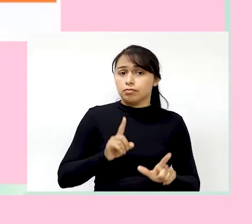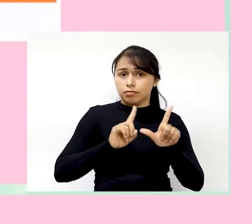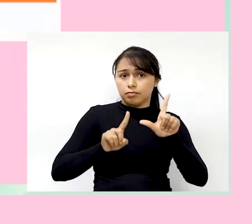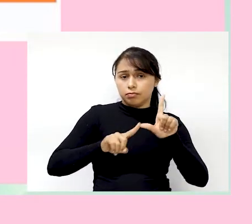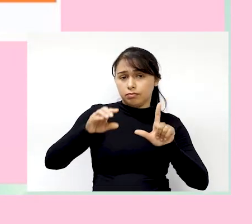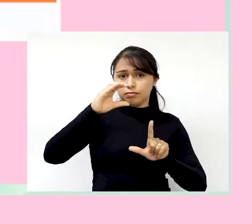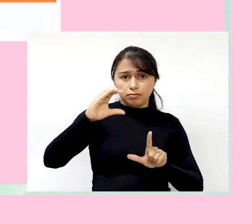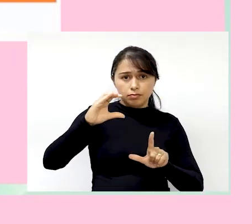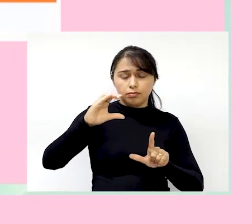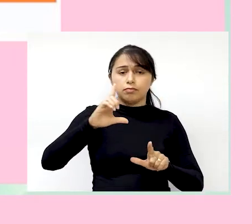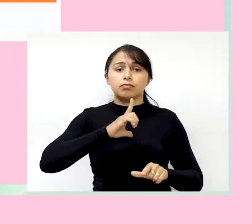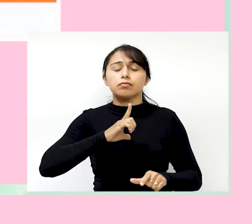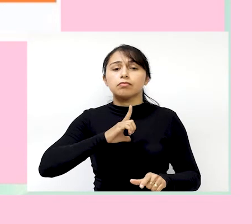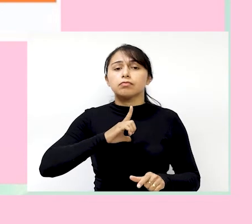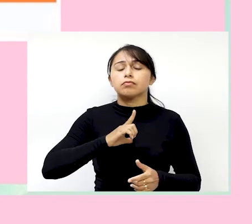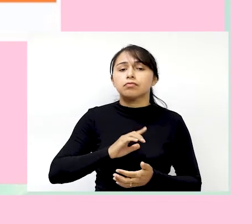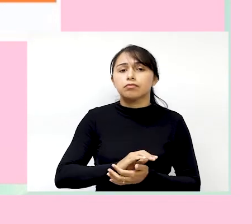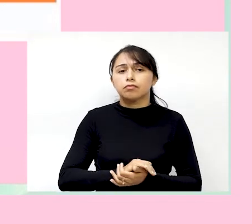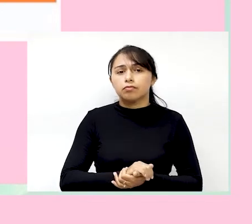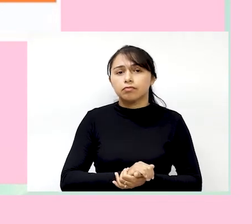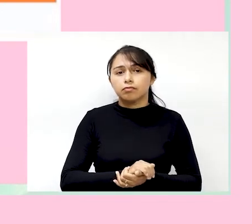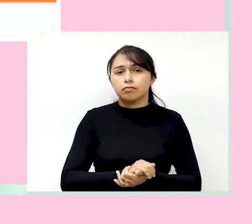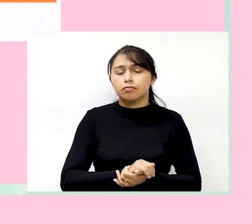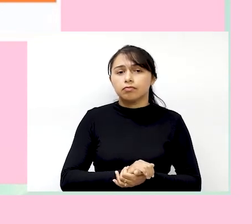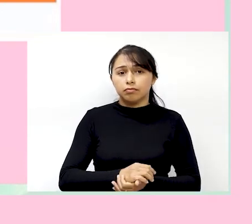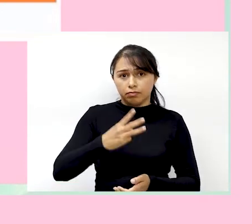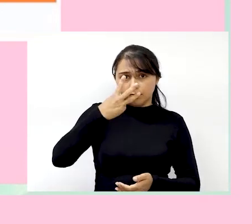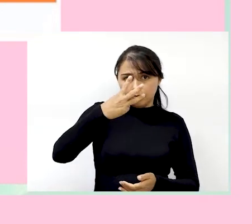Substituindo aqui, ó, na letra C, eu tenho